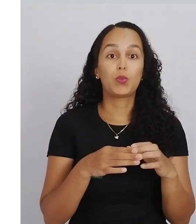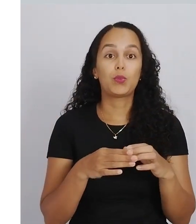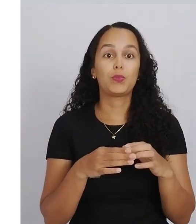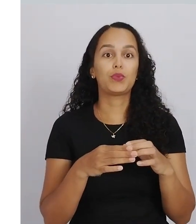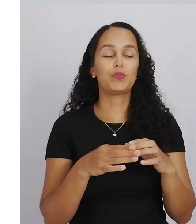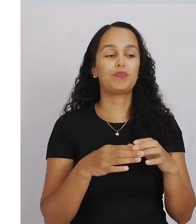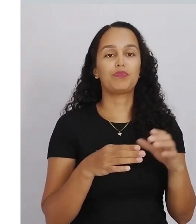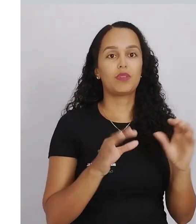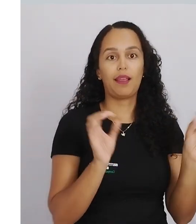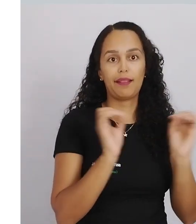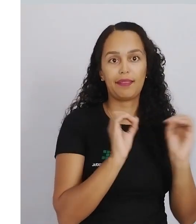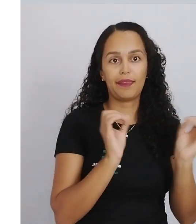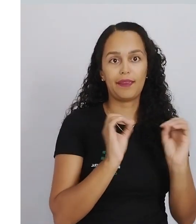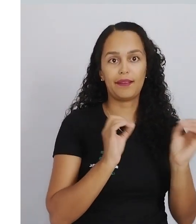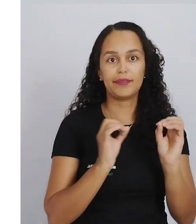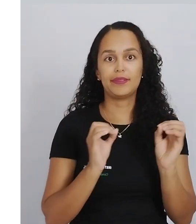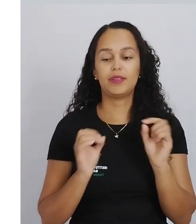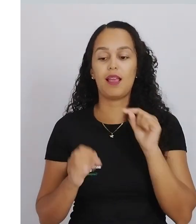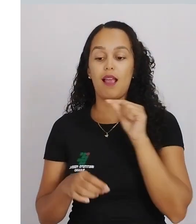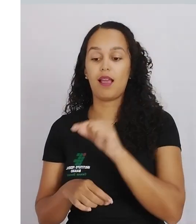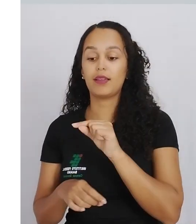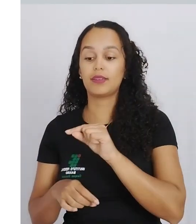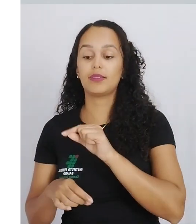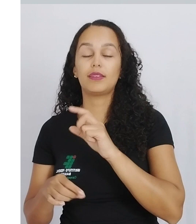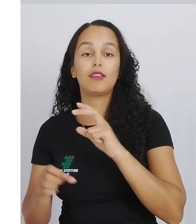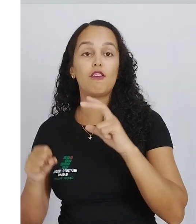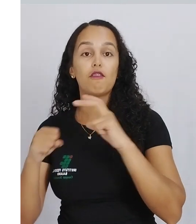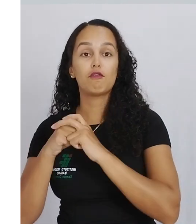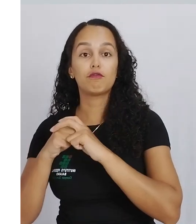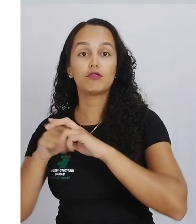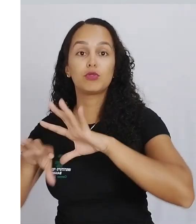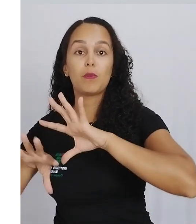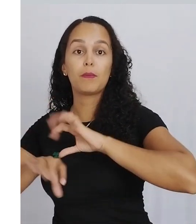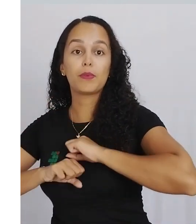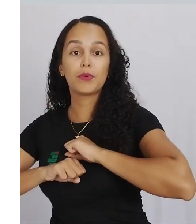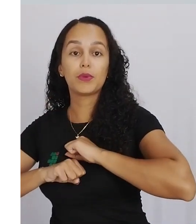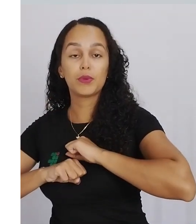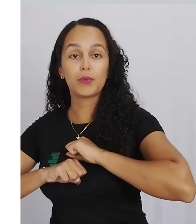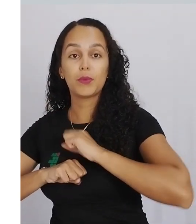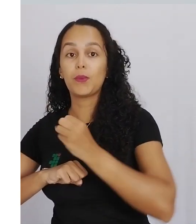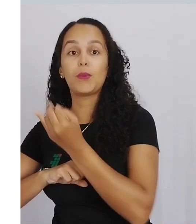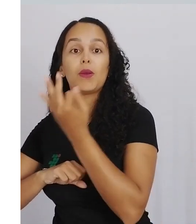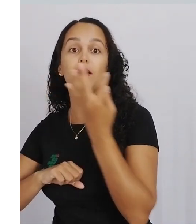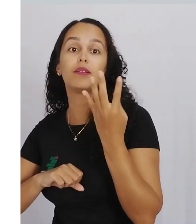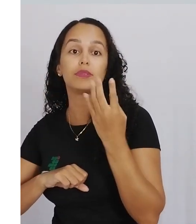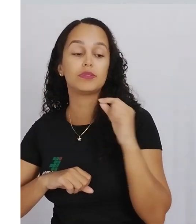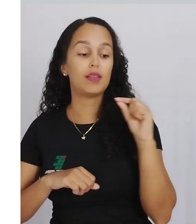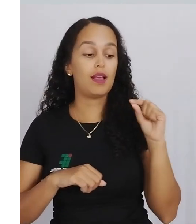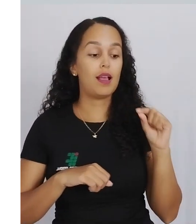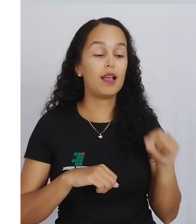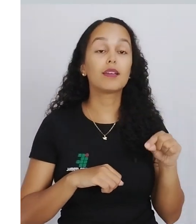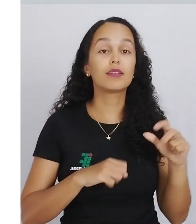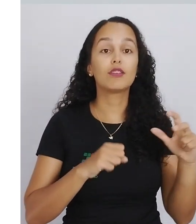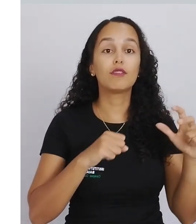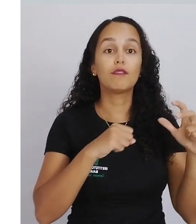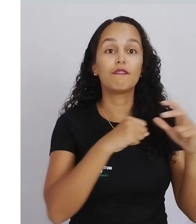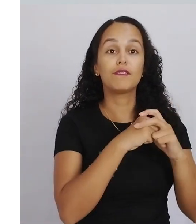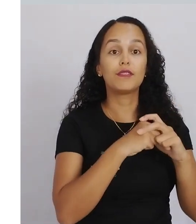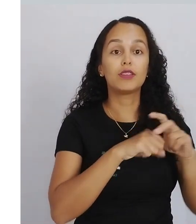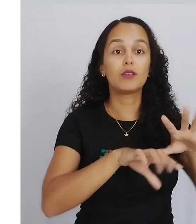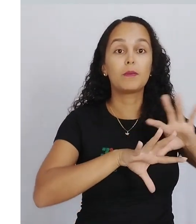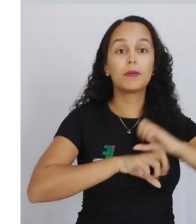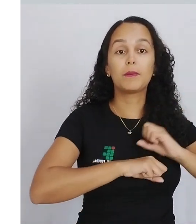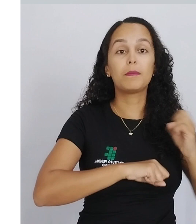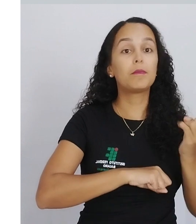contraíram sem estar imunizadas comparado com a proporção dos que contraíram estando imunizadas, né? Porque